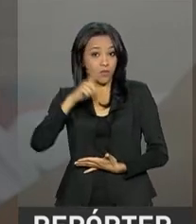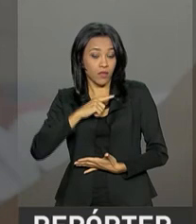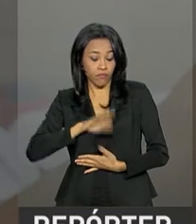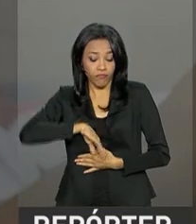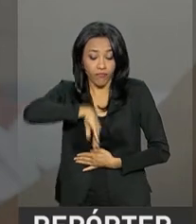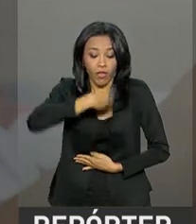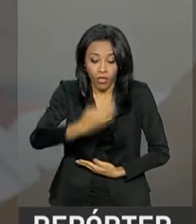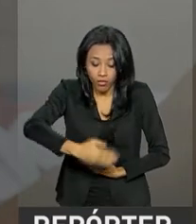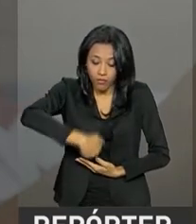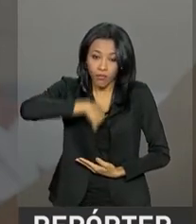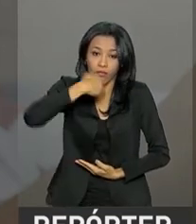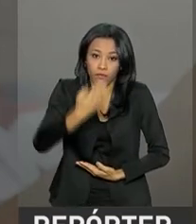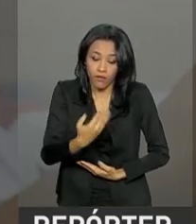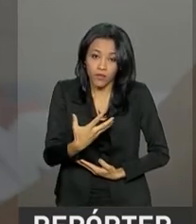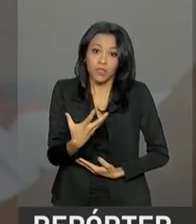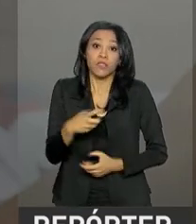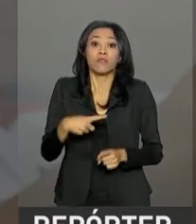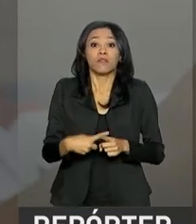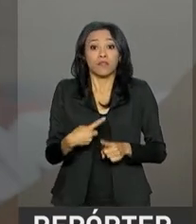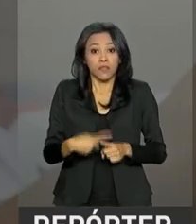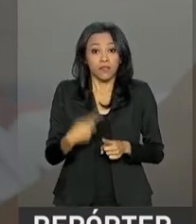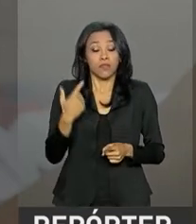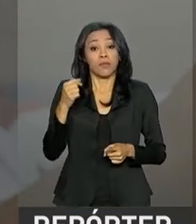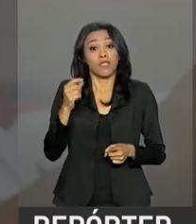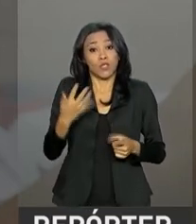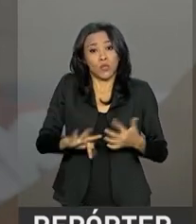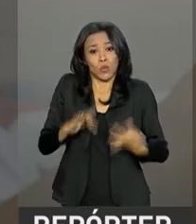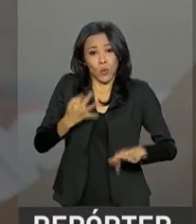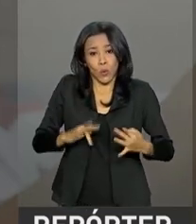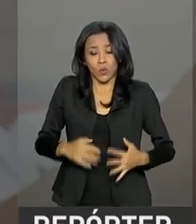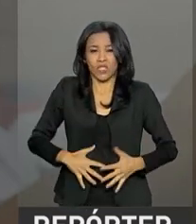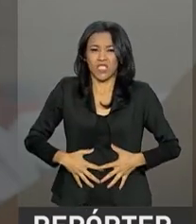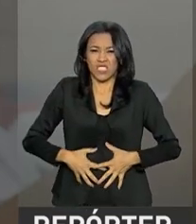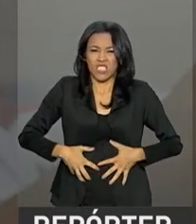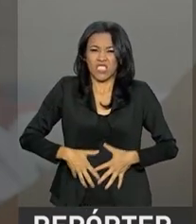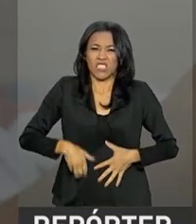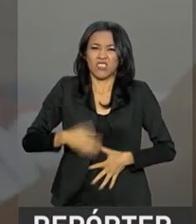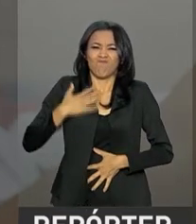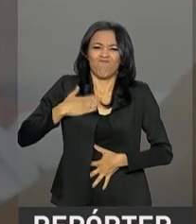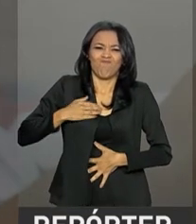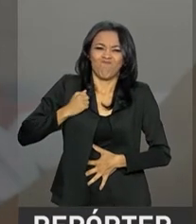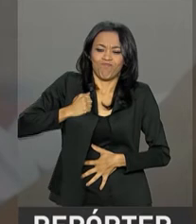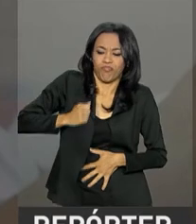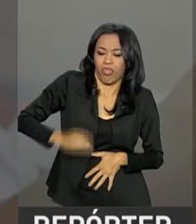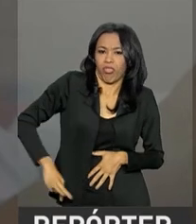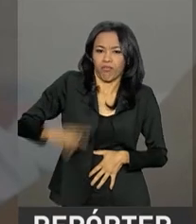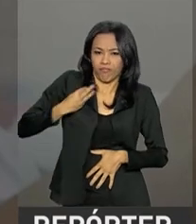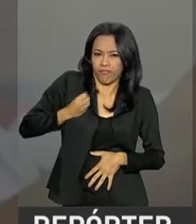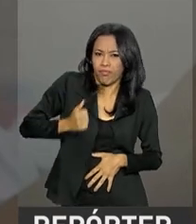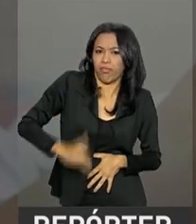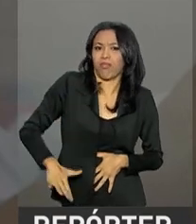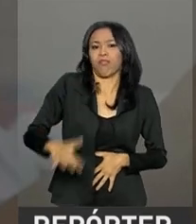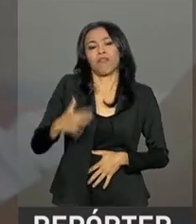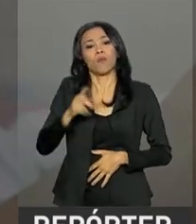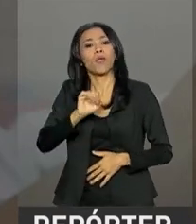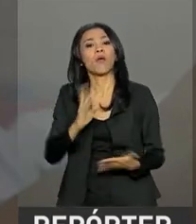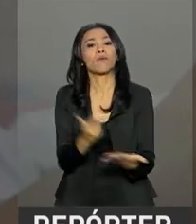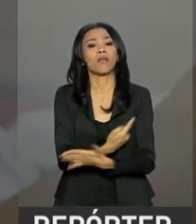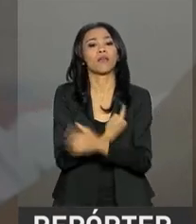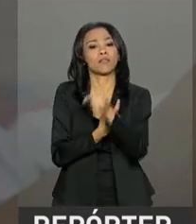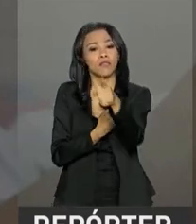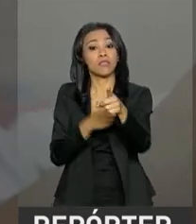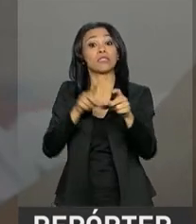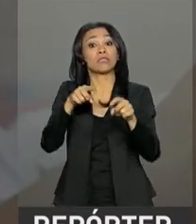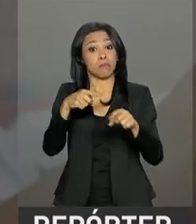náusea vômito constipação dor abdominal e raramente diarréia a forma paralítica da doença pode causar